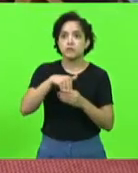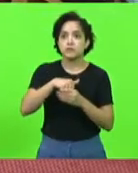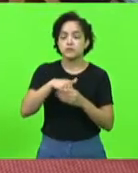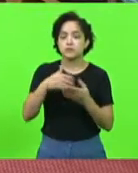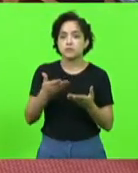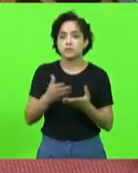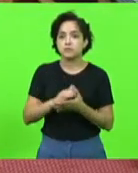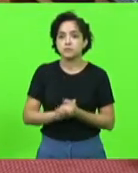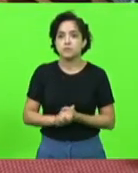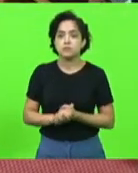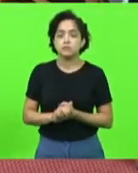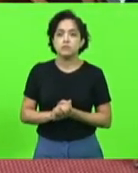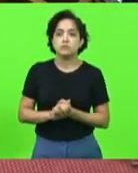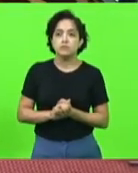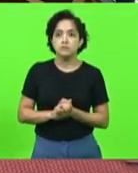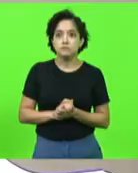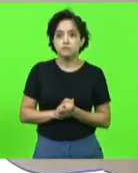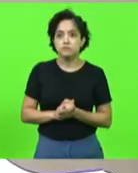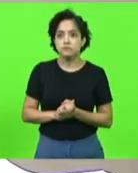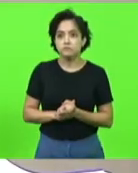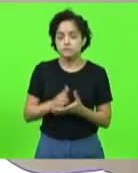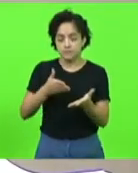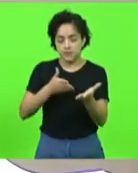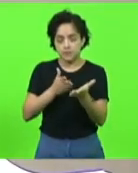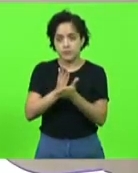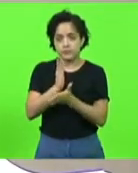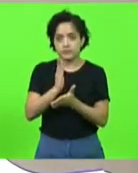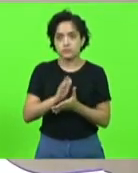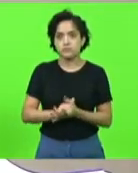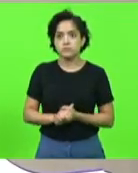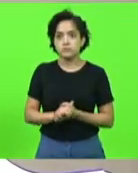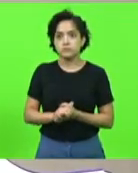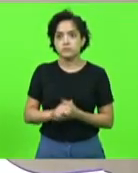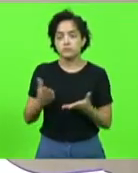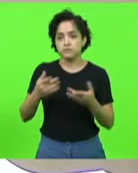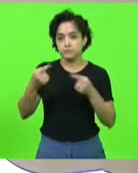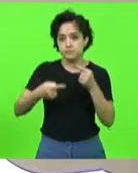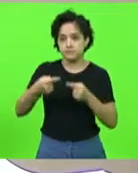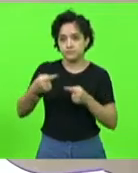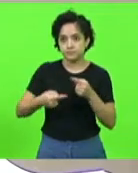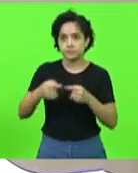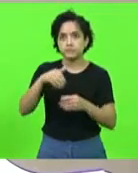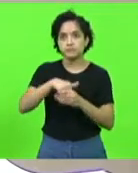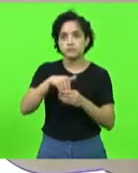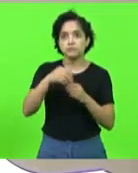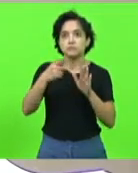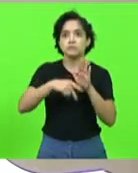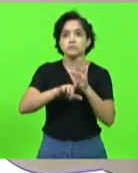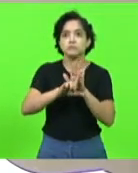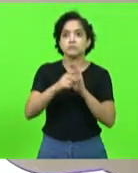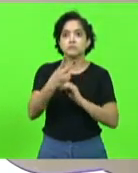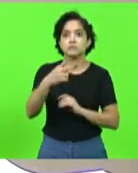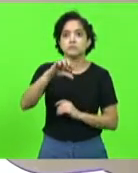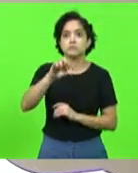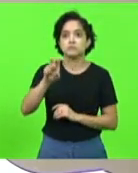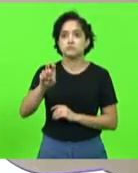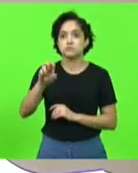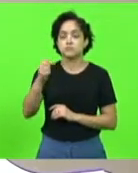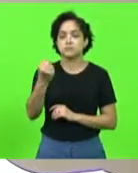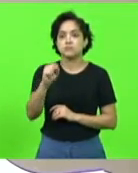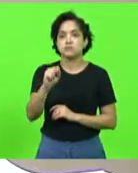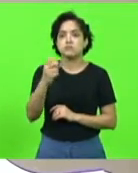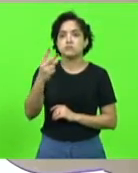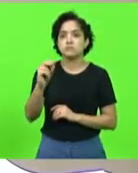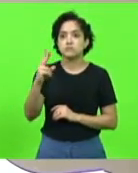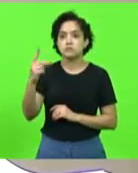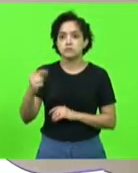deputados que aprovam permaneçam como se encontram. Aprovado por unanimidade. Discussão e votação em turno único do projeto de lei 295.8/2021.